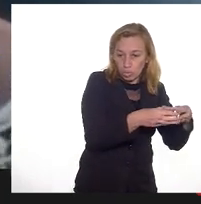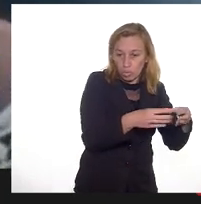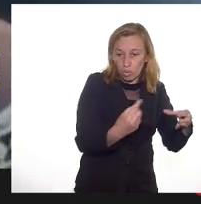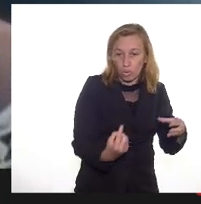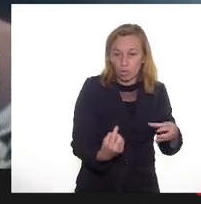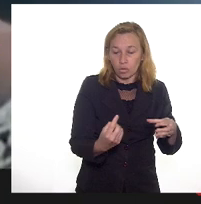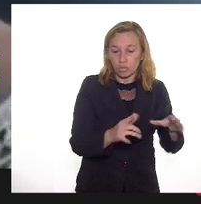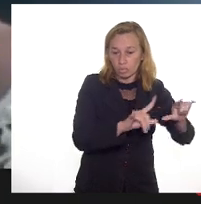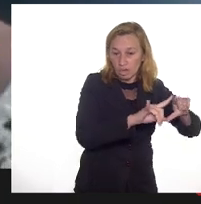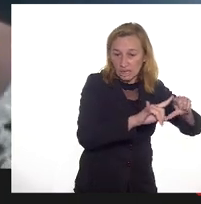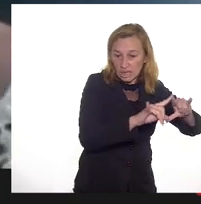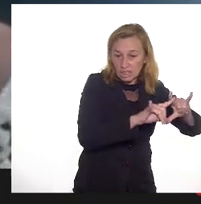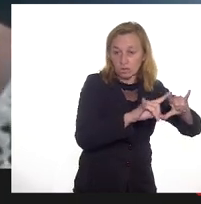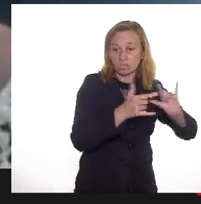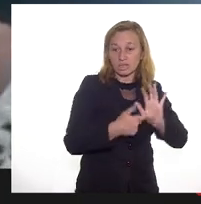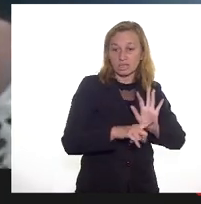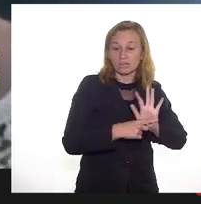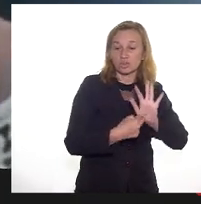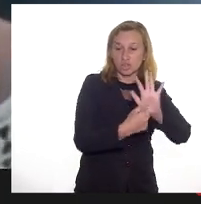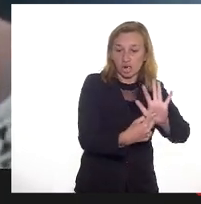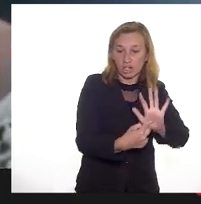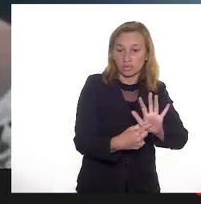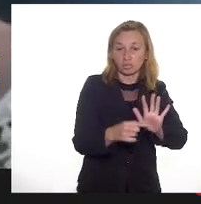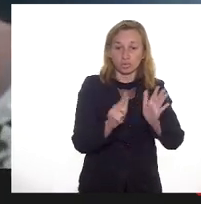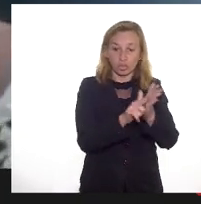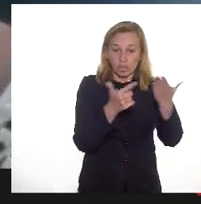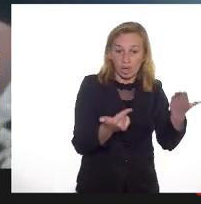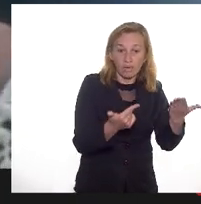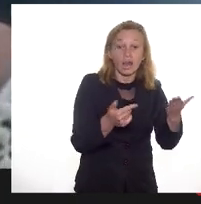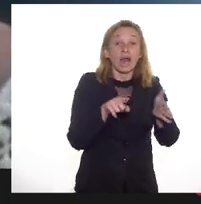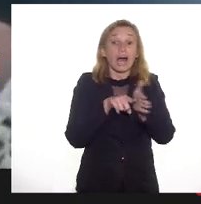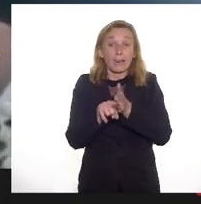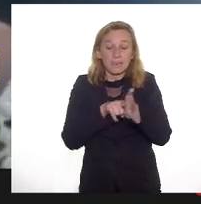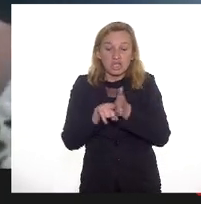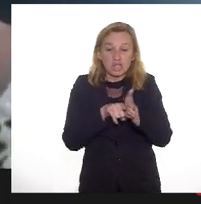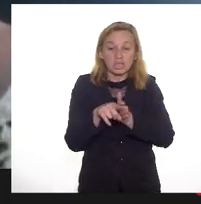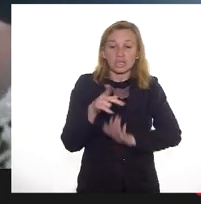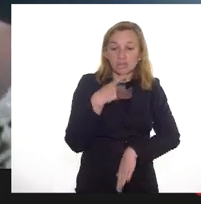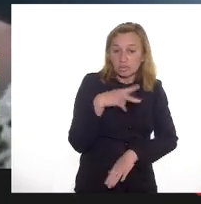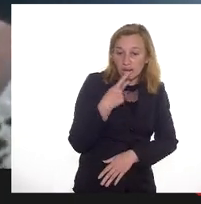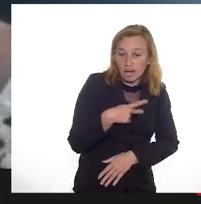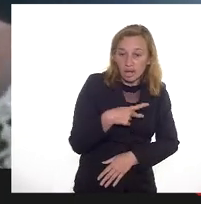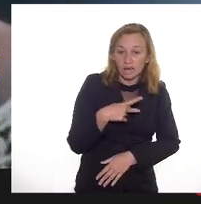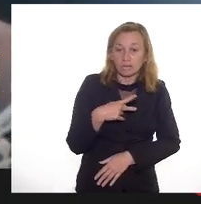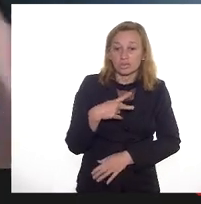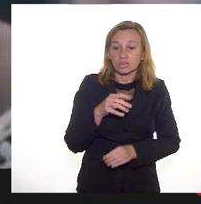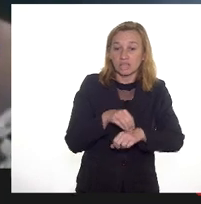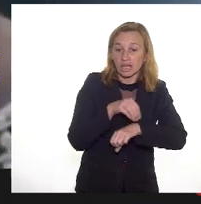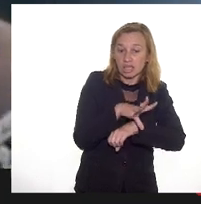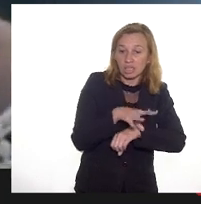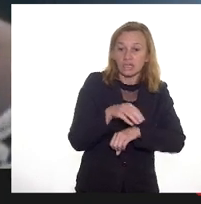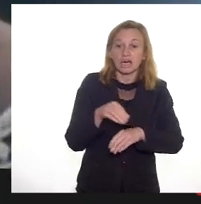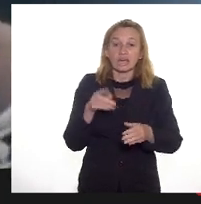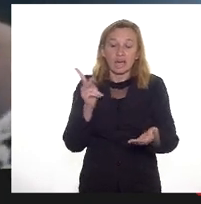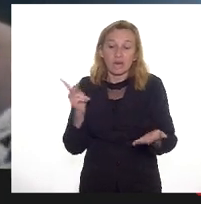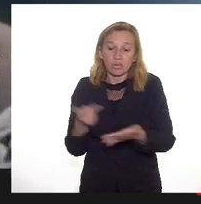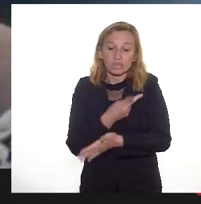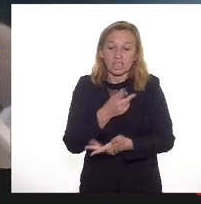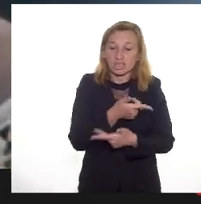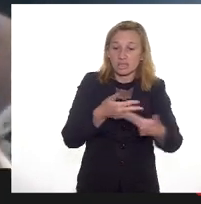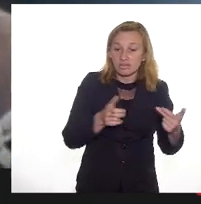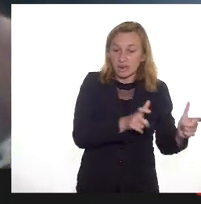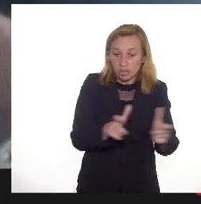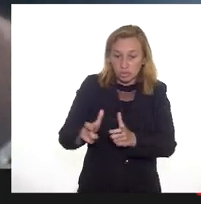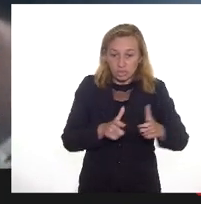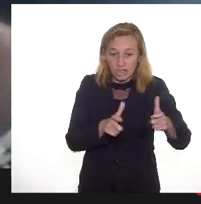milícia, como tem sido apresentado nos jornais. A pesquisa que a gente coordena tem indicado que isso acontece em vários lugares,